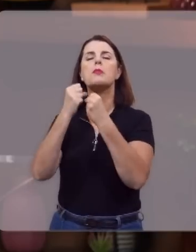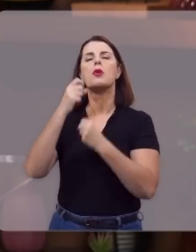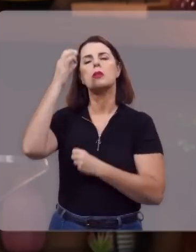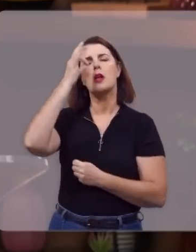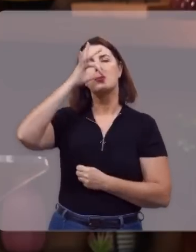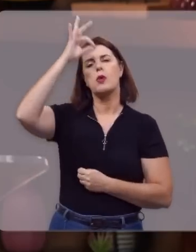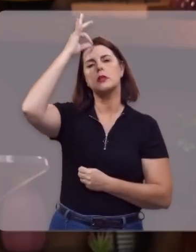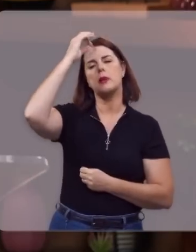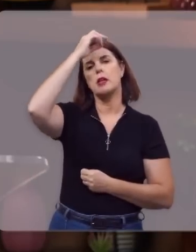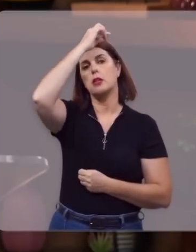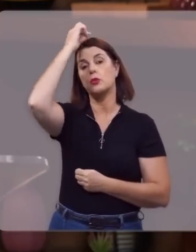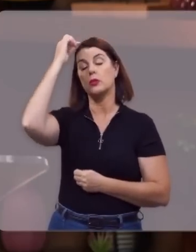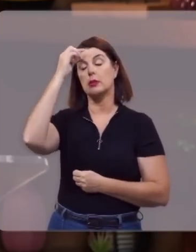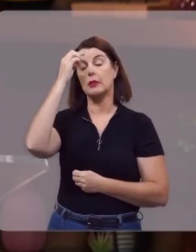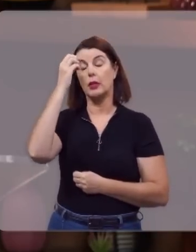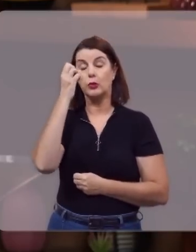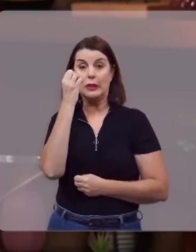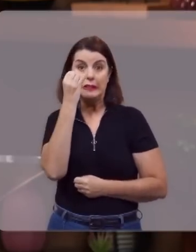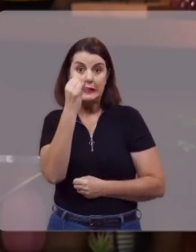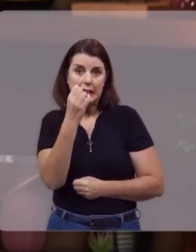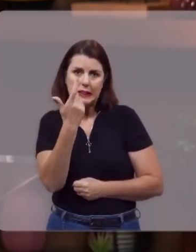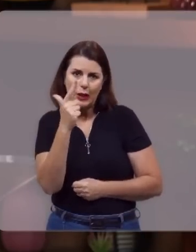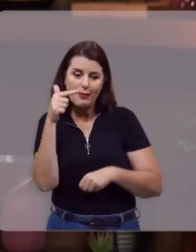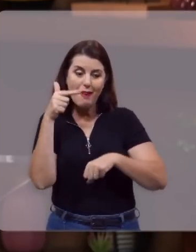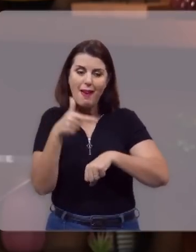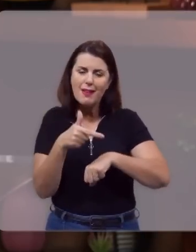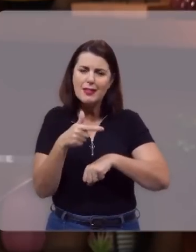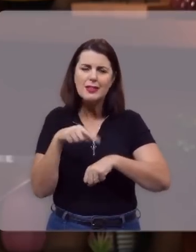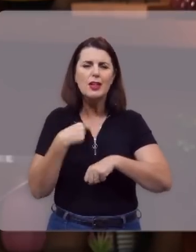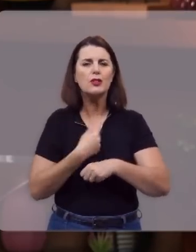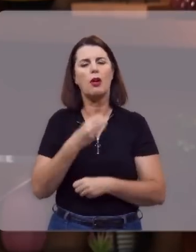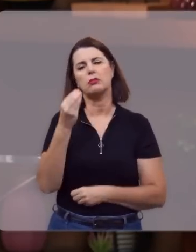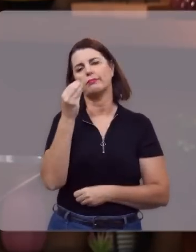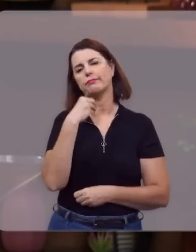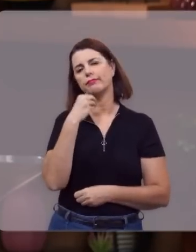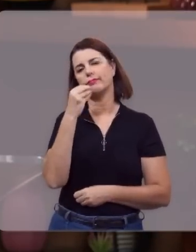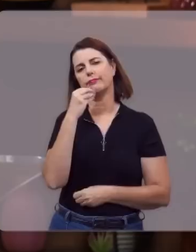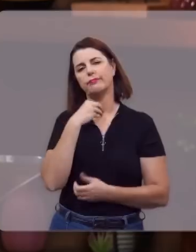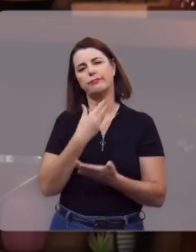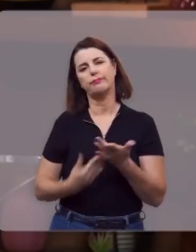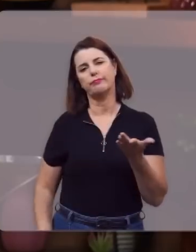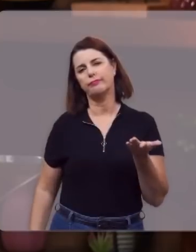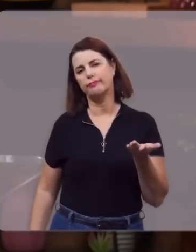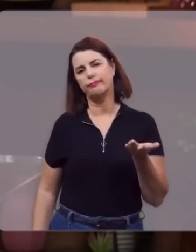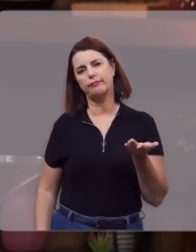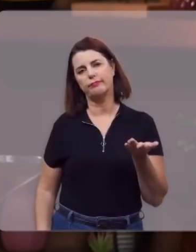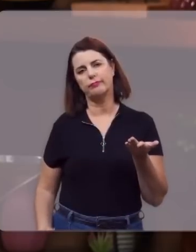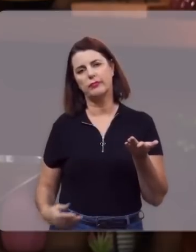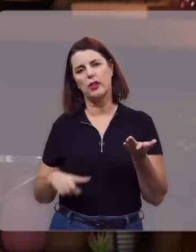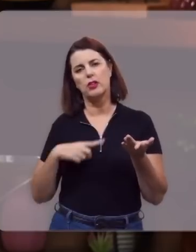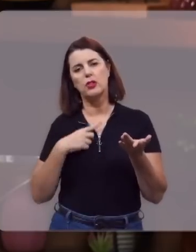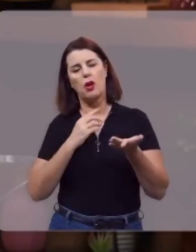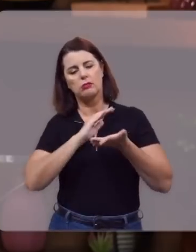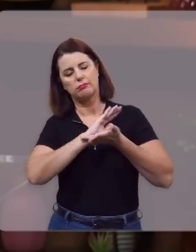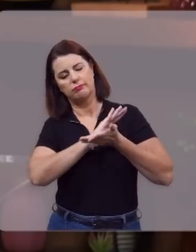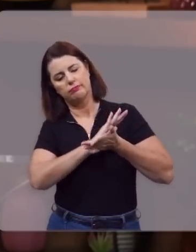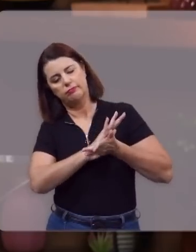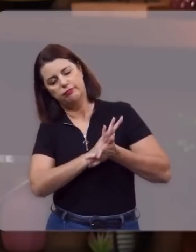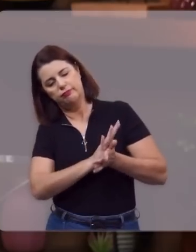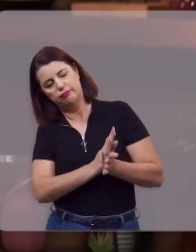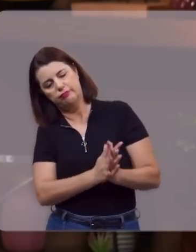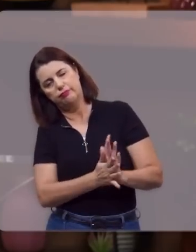Santo. Sem este poder, nós fracassaremos. Seremos